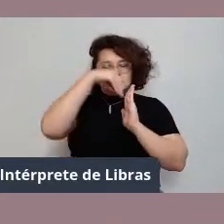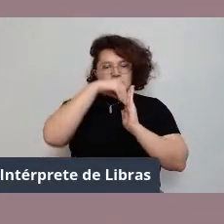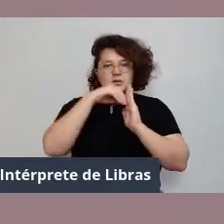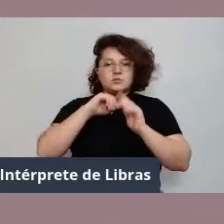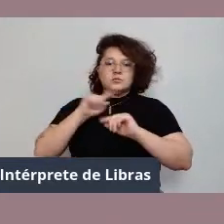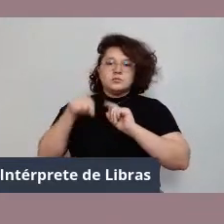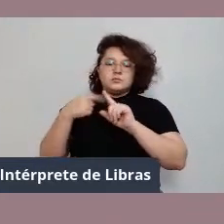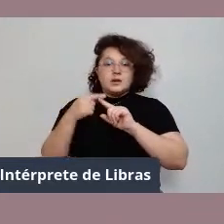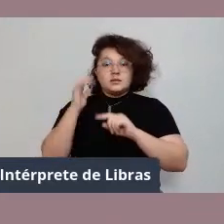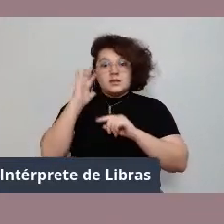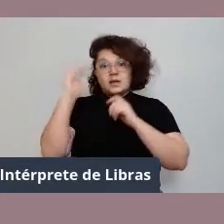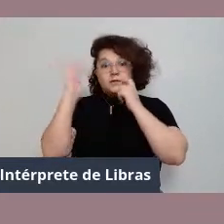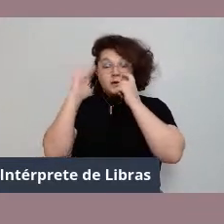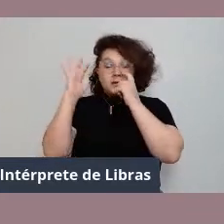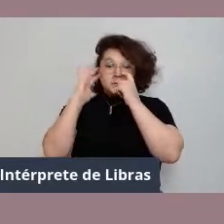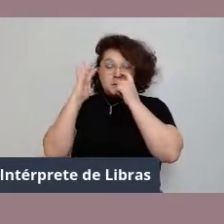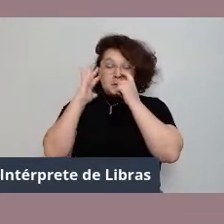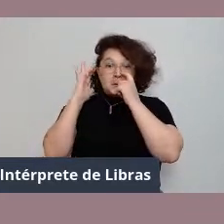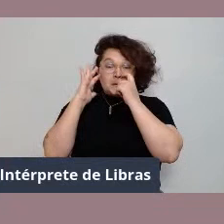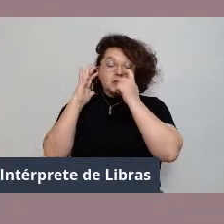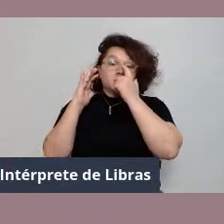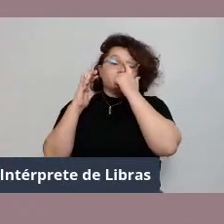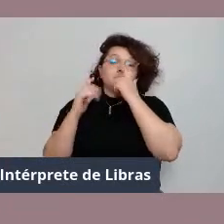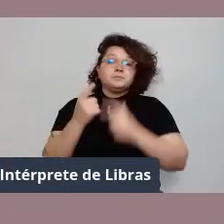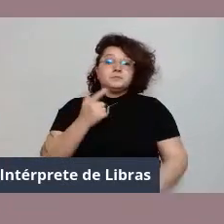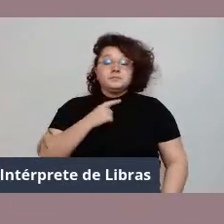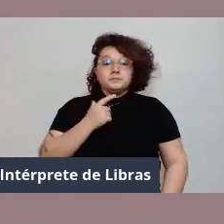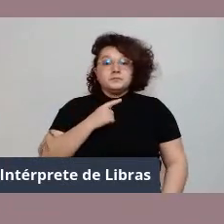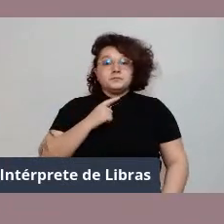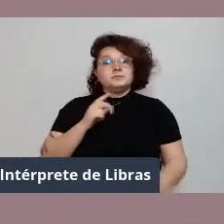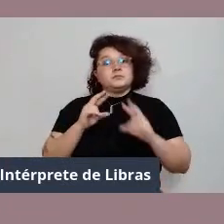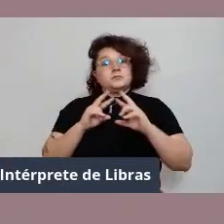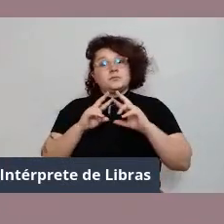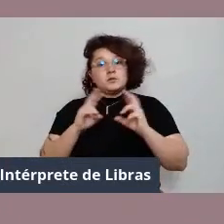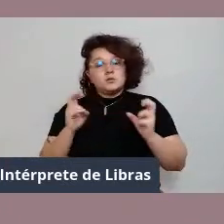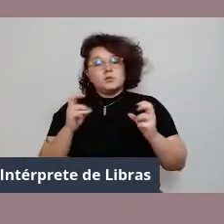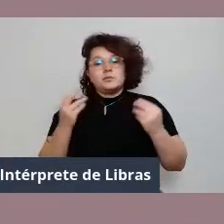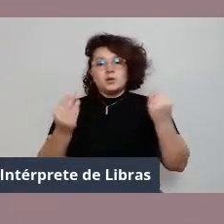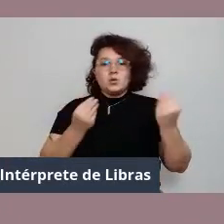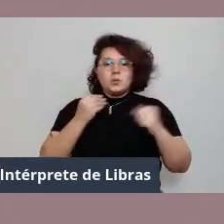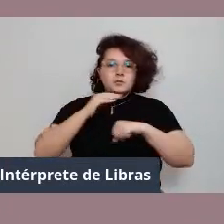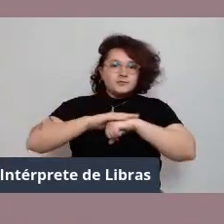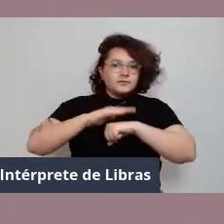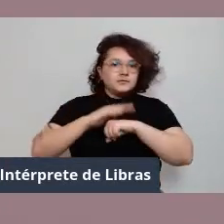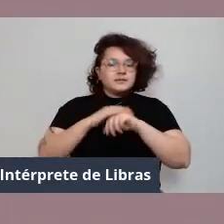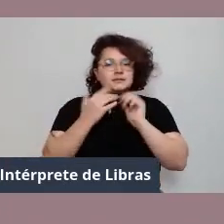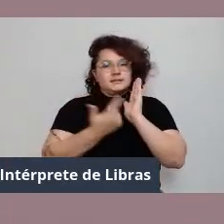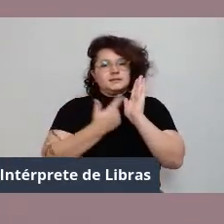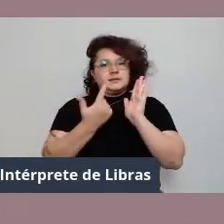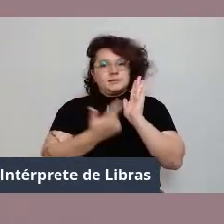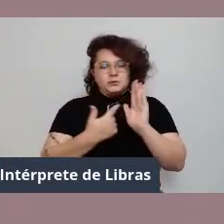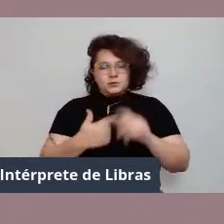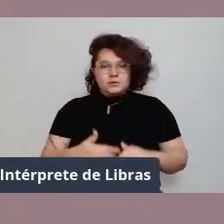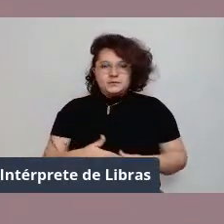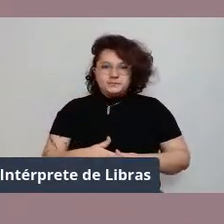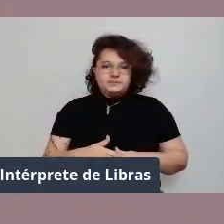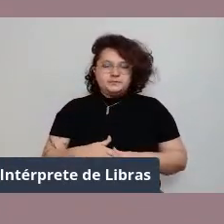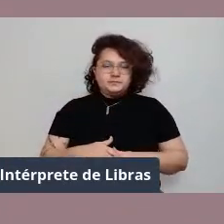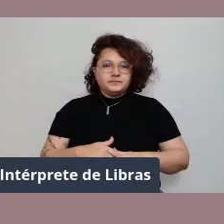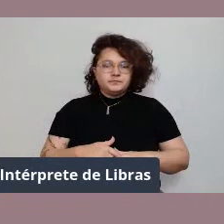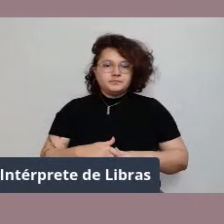reflexões muito fragmentárias, em geral, sobre o próprio fazer literário. Então,